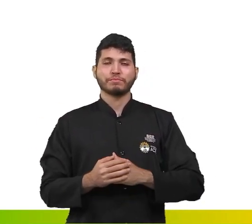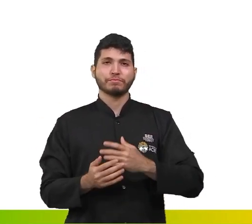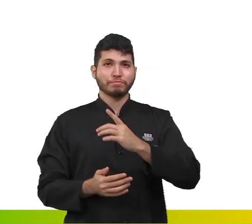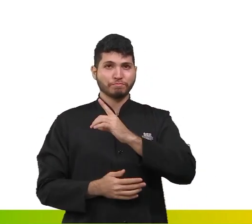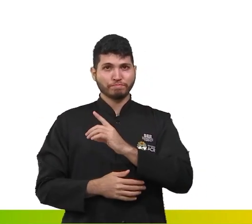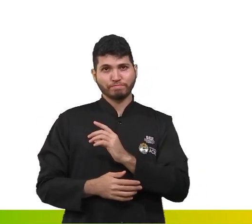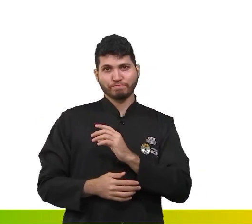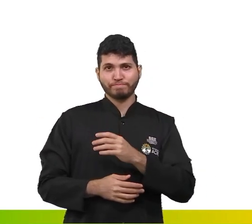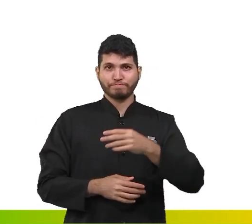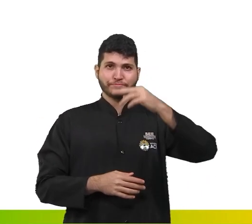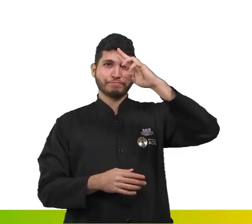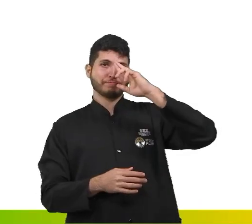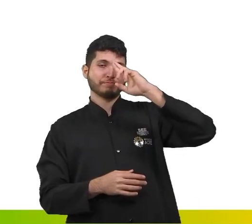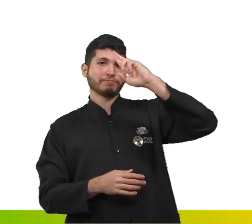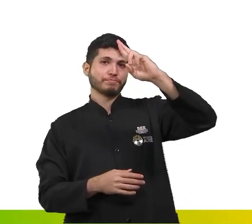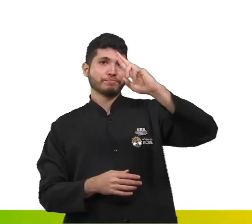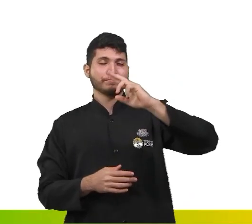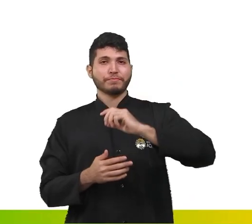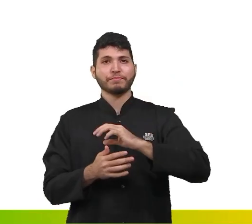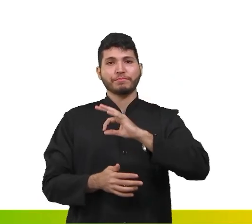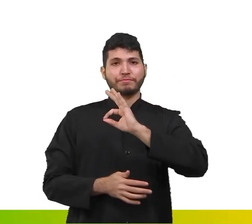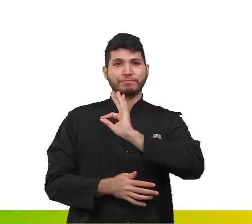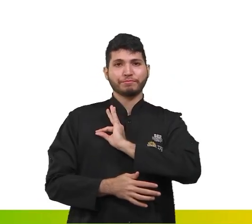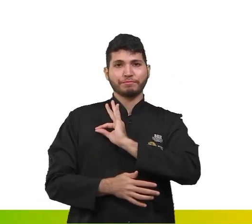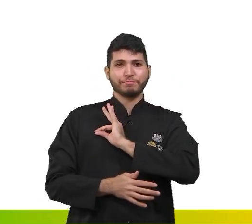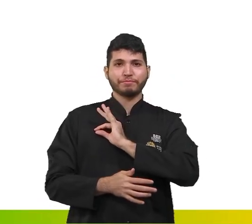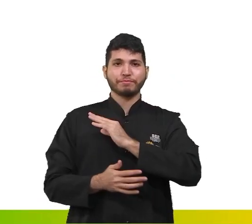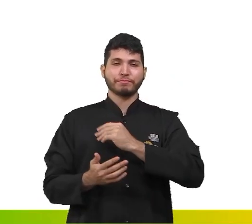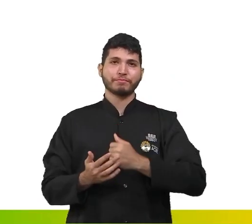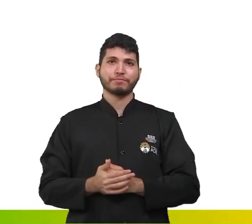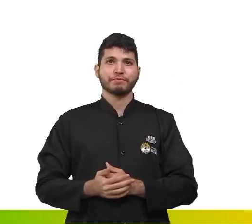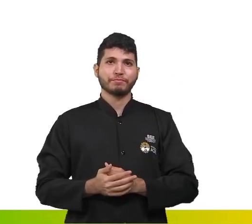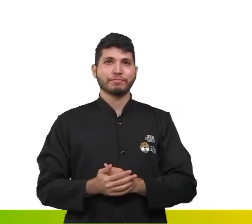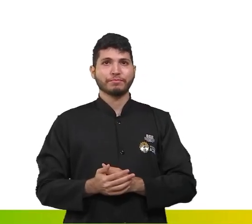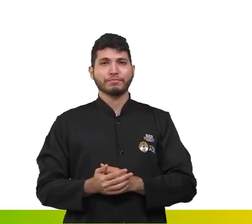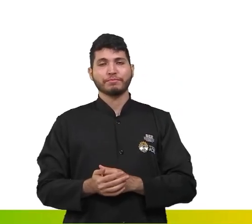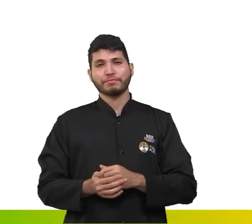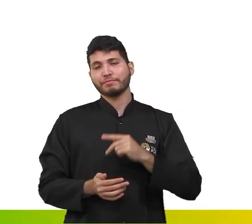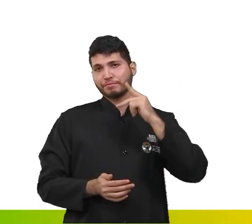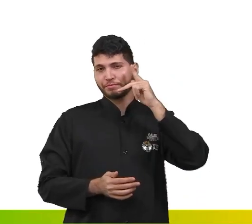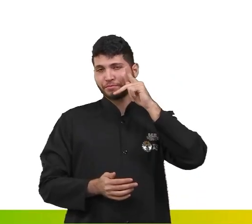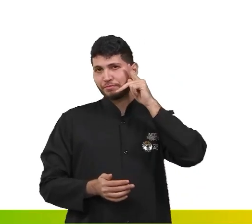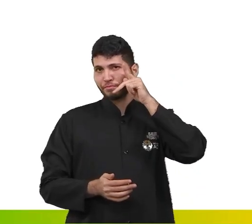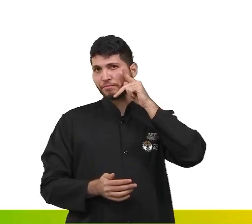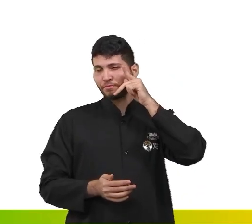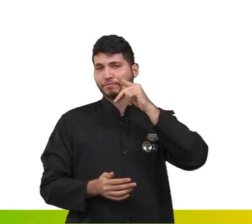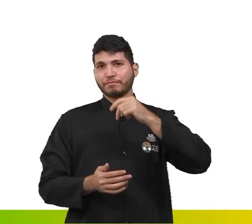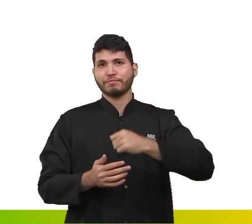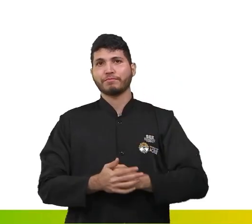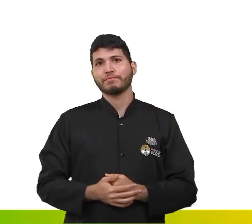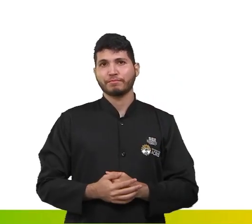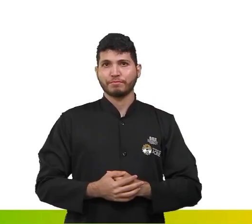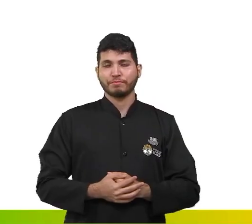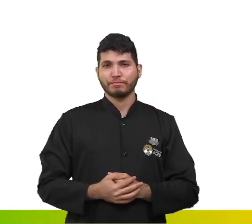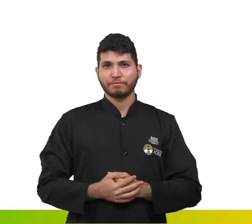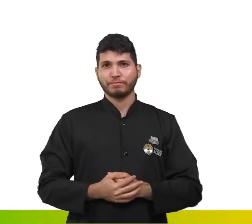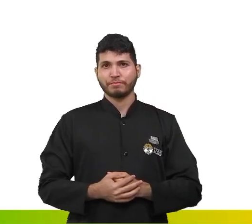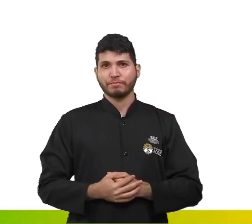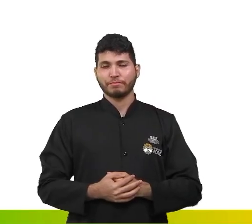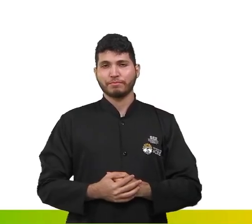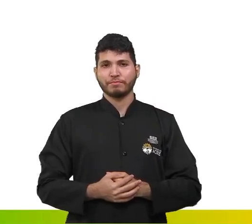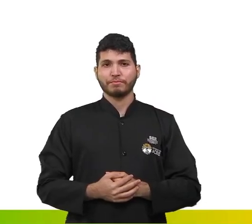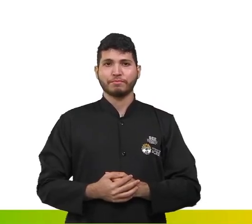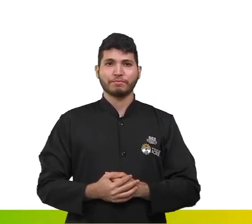olhar celular do namorado, diz delegado na Paraíba. Segundo a Polícia Civil, casal brigou quando mulher